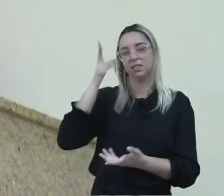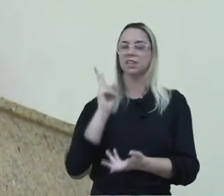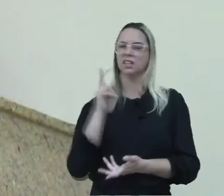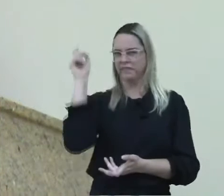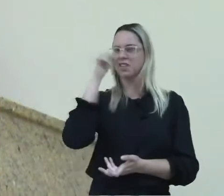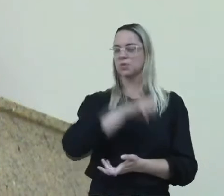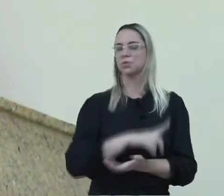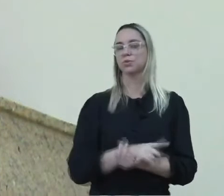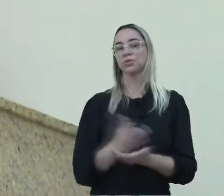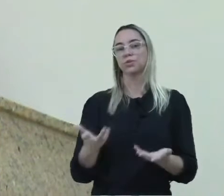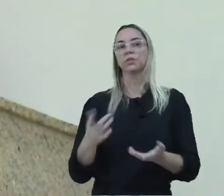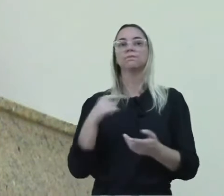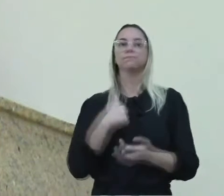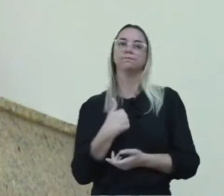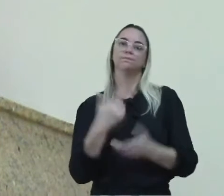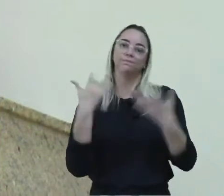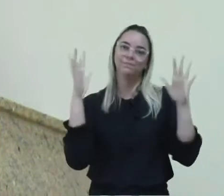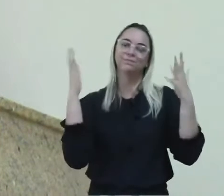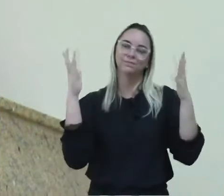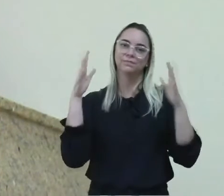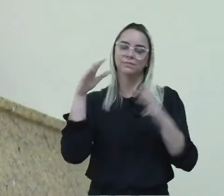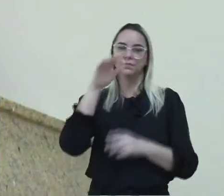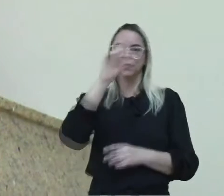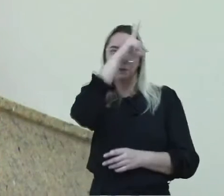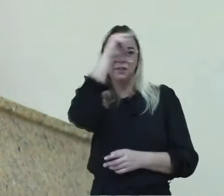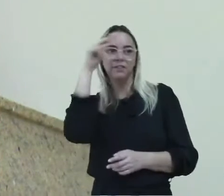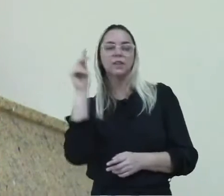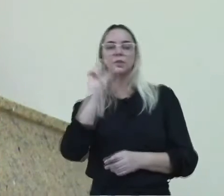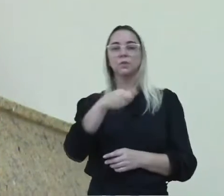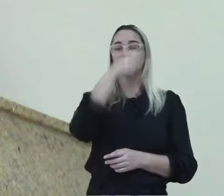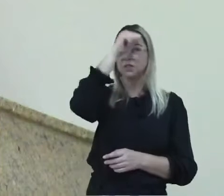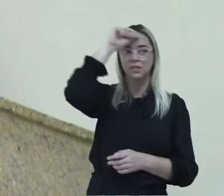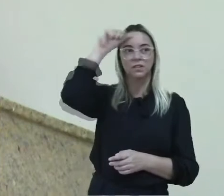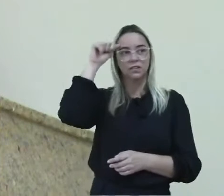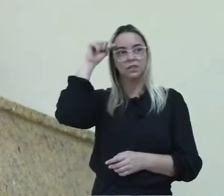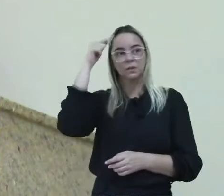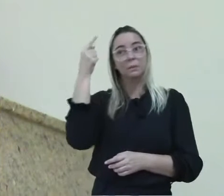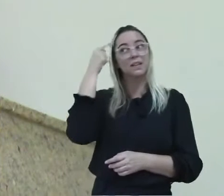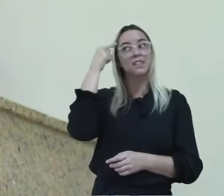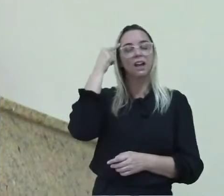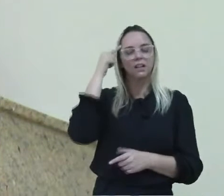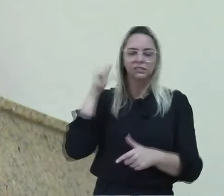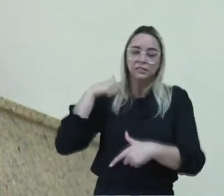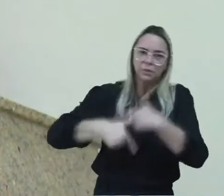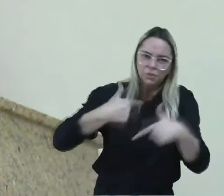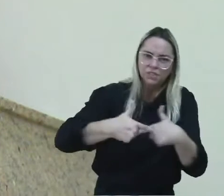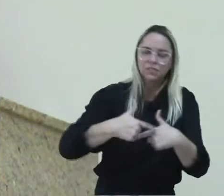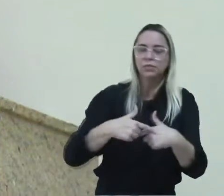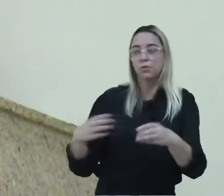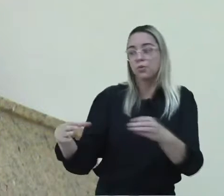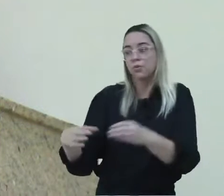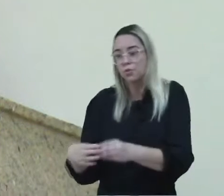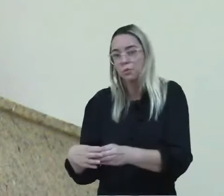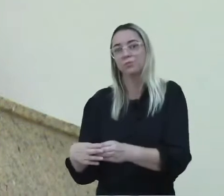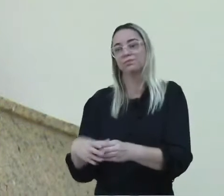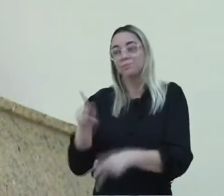parabenizo o prefeito Alexandre Batité por ter, né, encabeçado aí essa luta em defesa daquela comunidade,